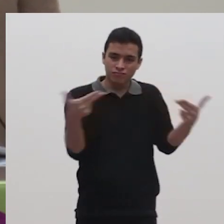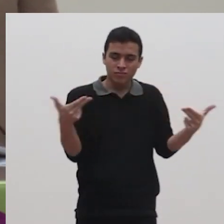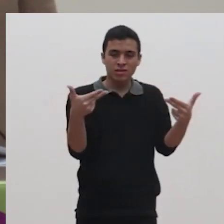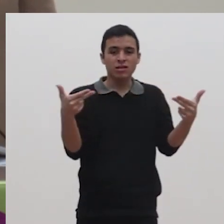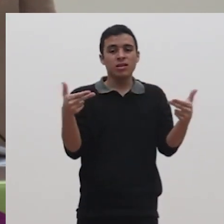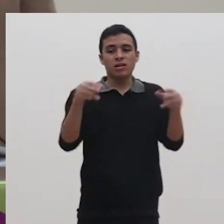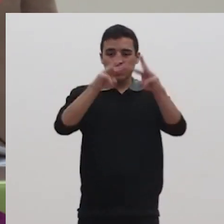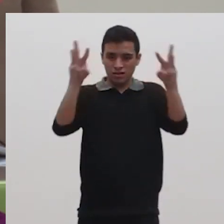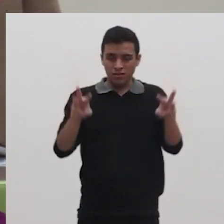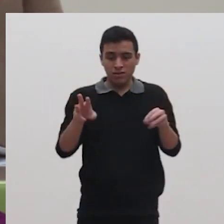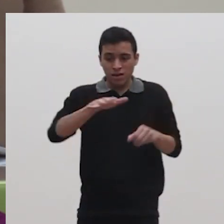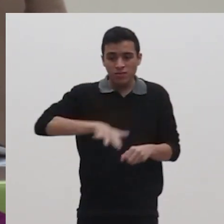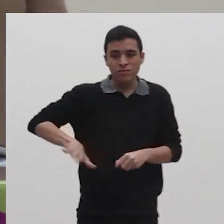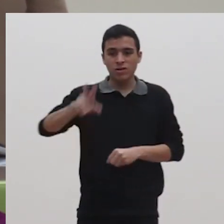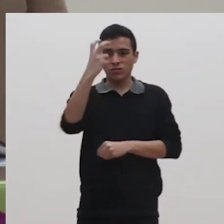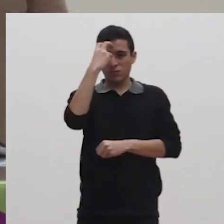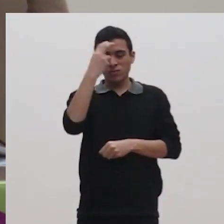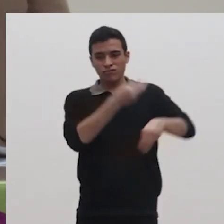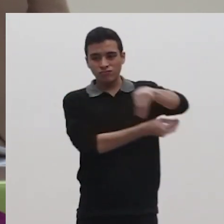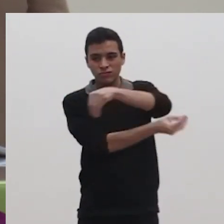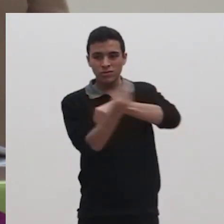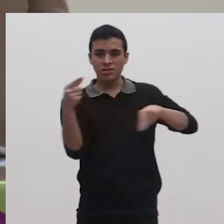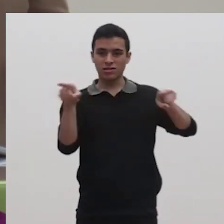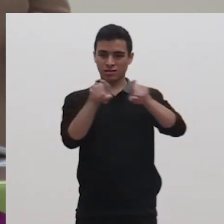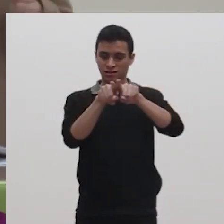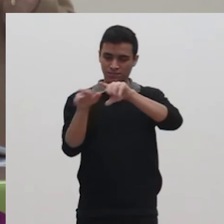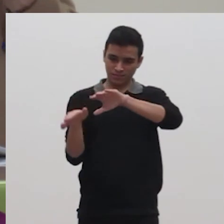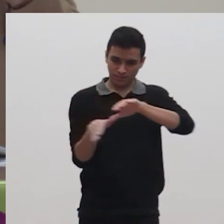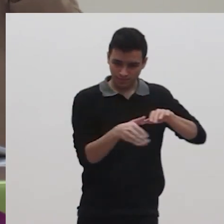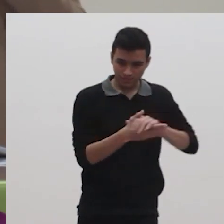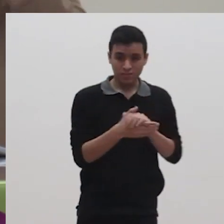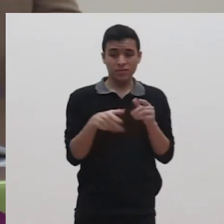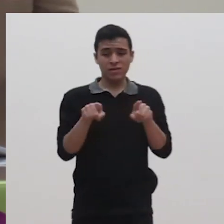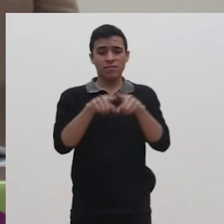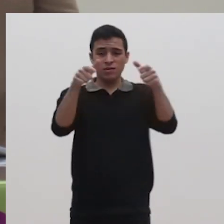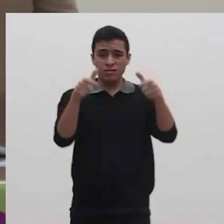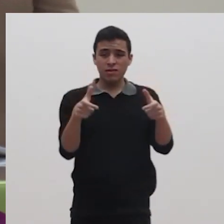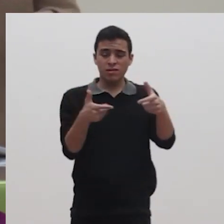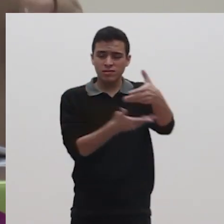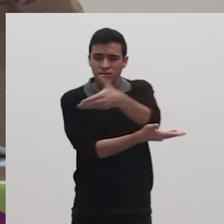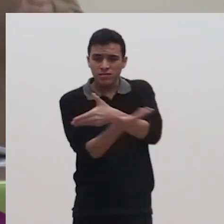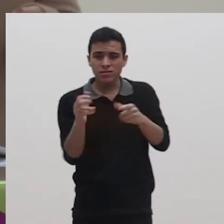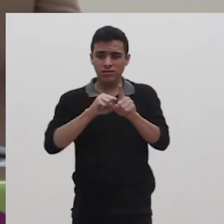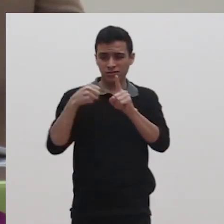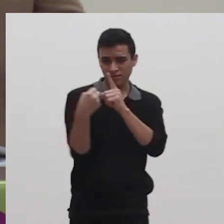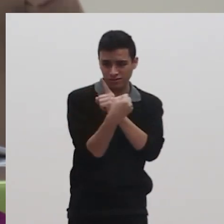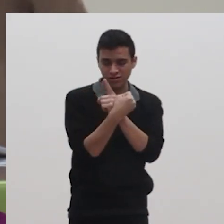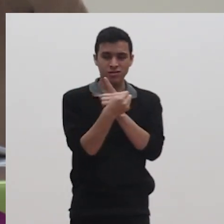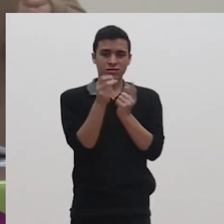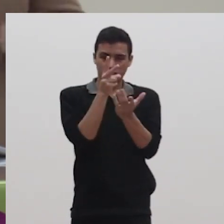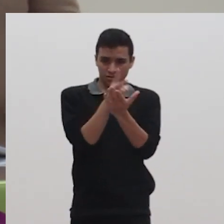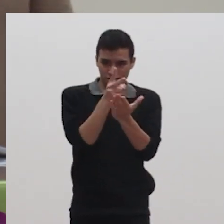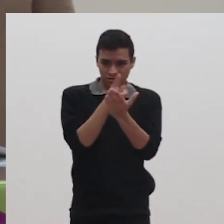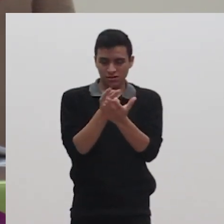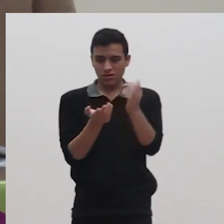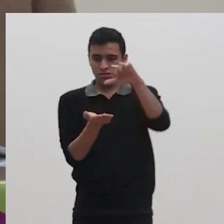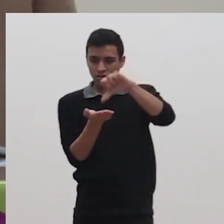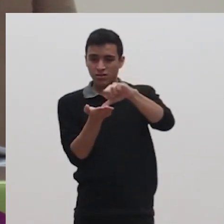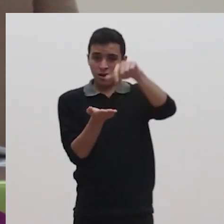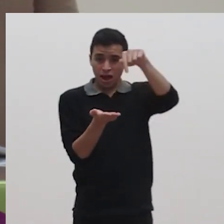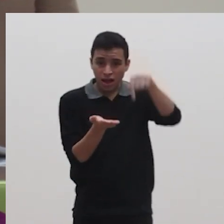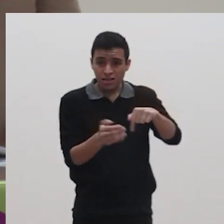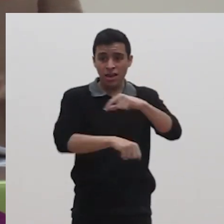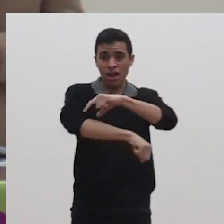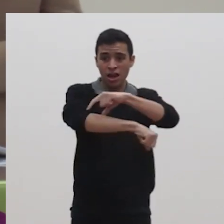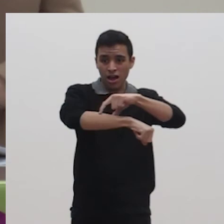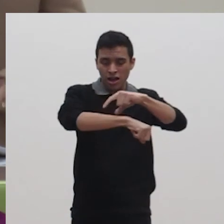um espaço cultural. O espaço de uma integração social, assim como o exemplo do setor de agrárias,